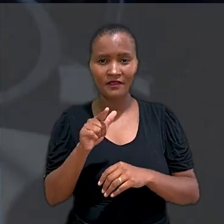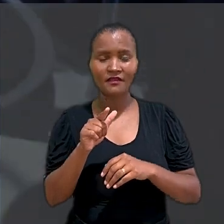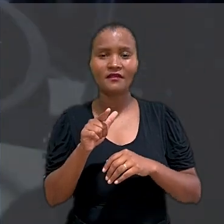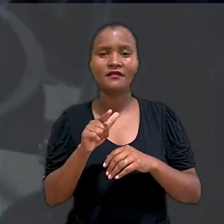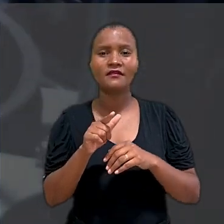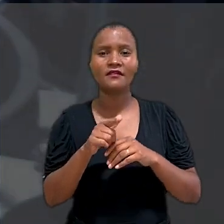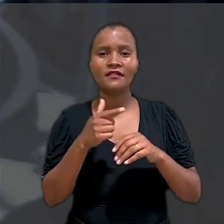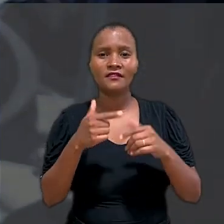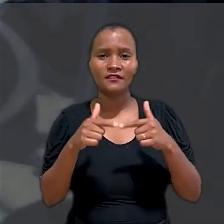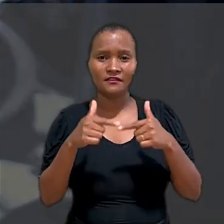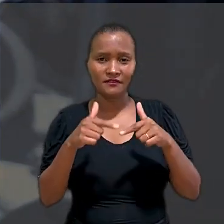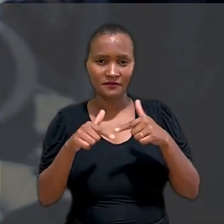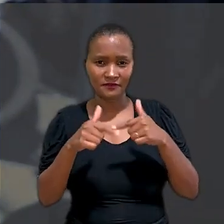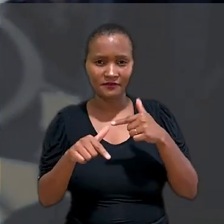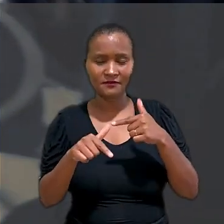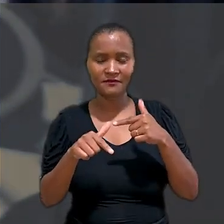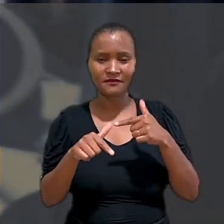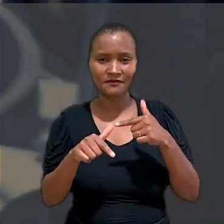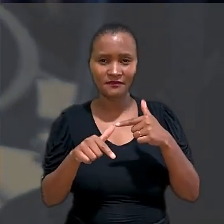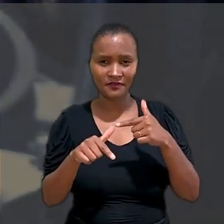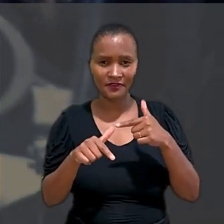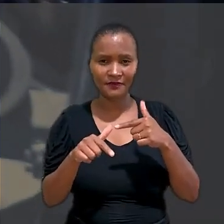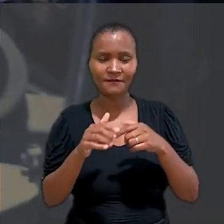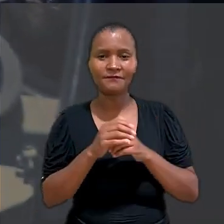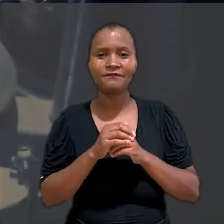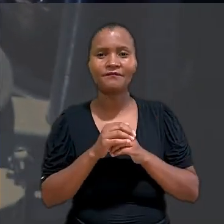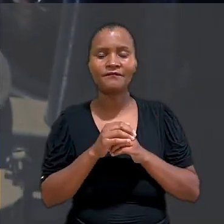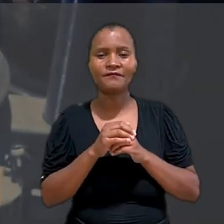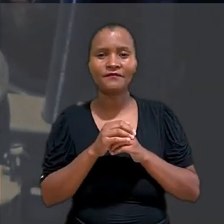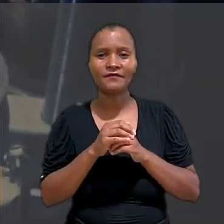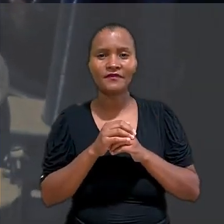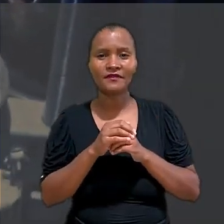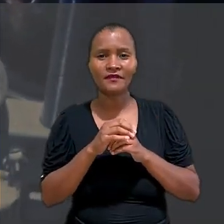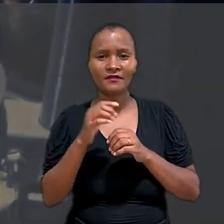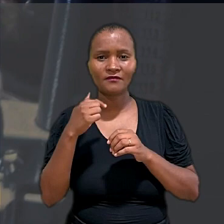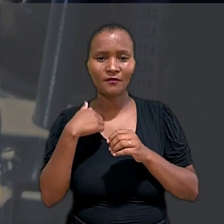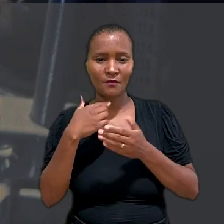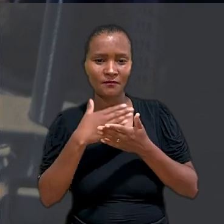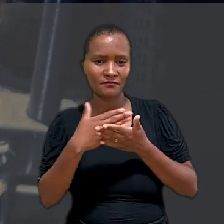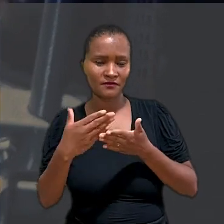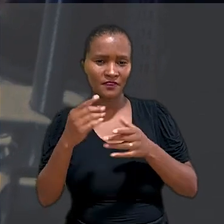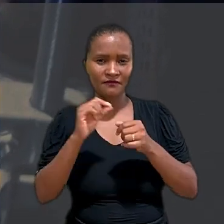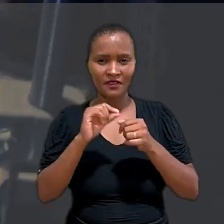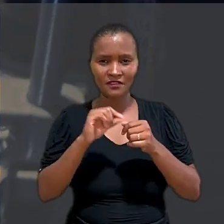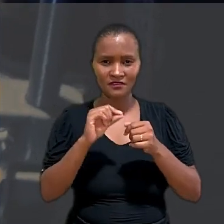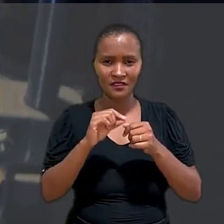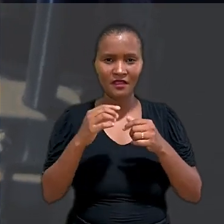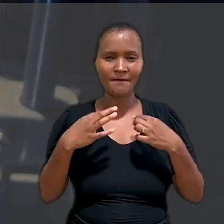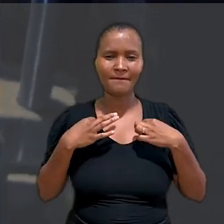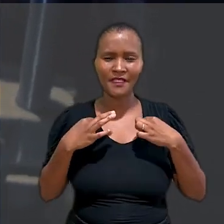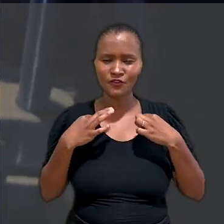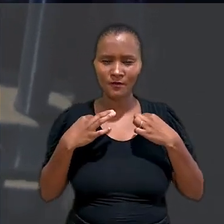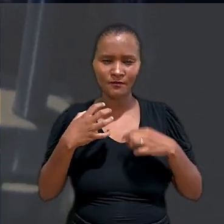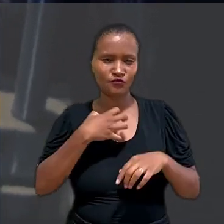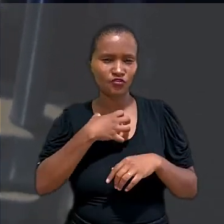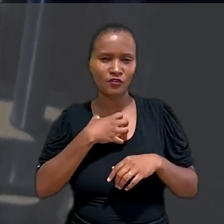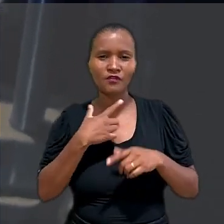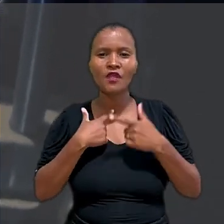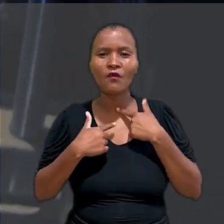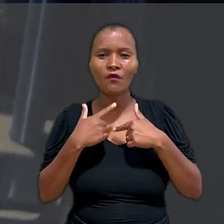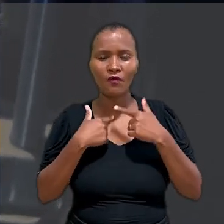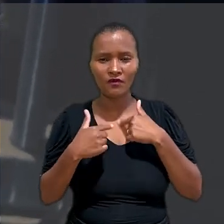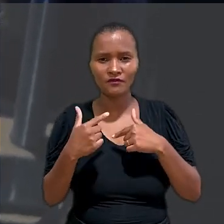logo consegui segurar ela, mexer bem. Imagina fazer minhas